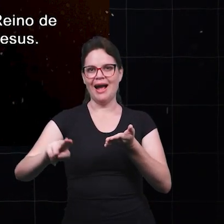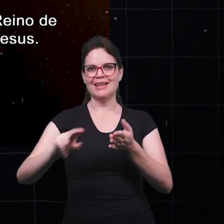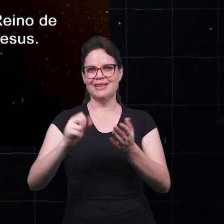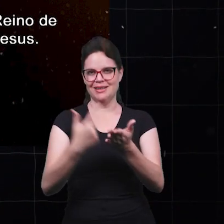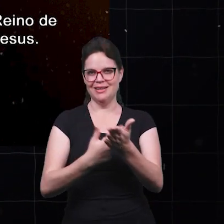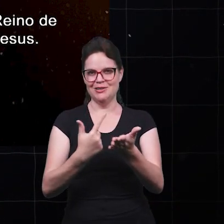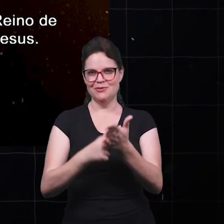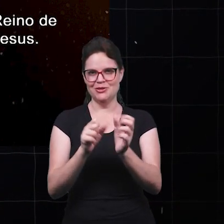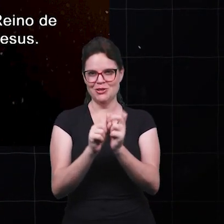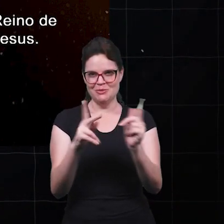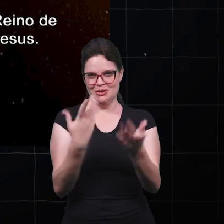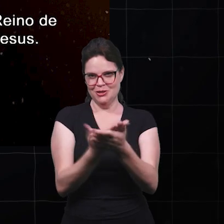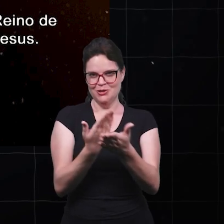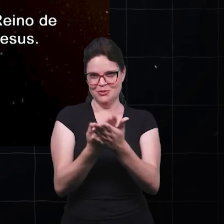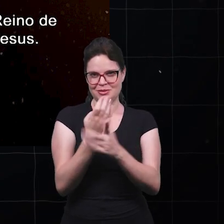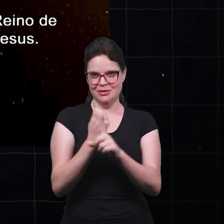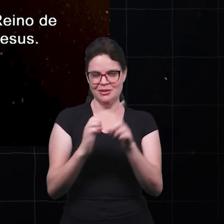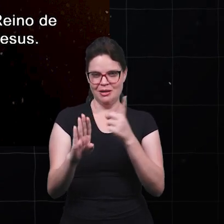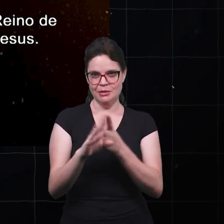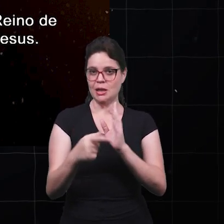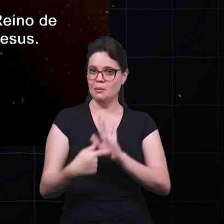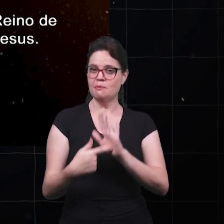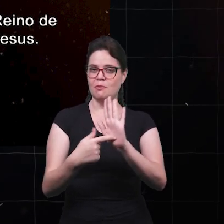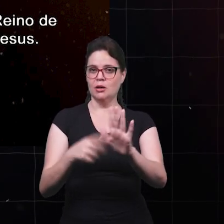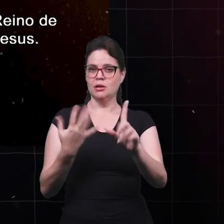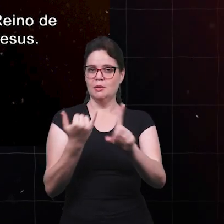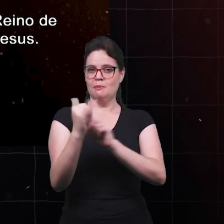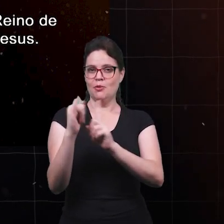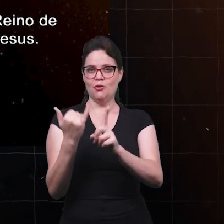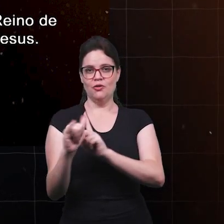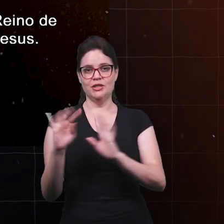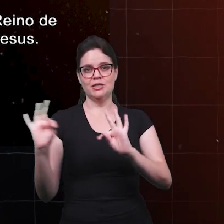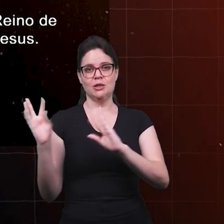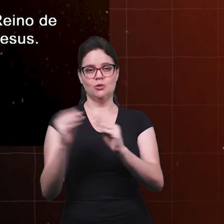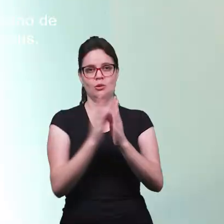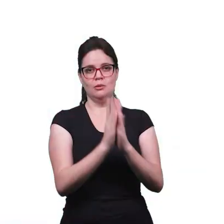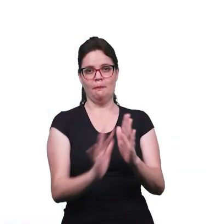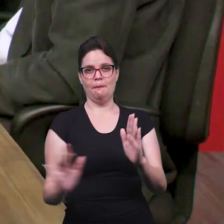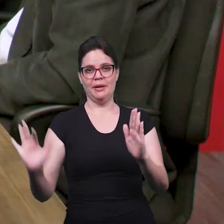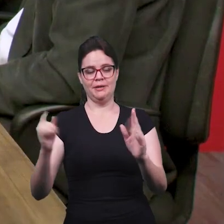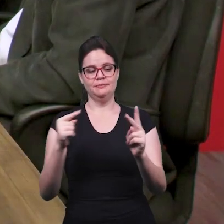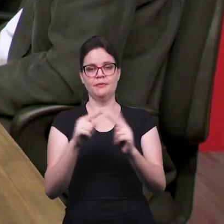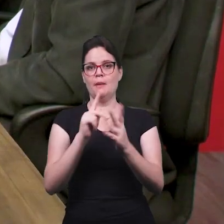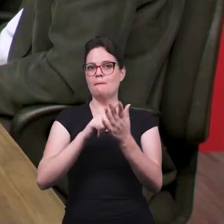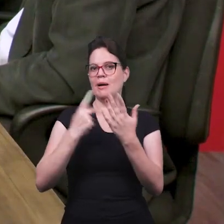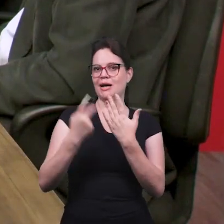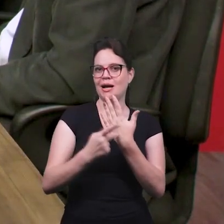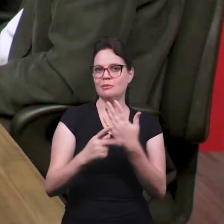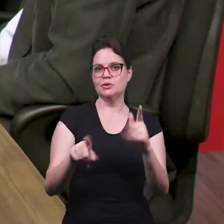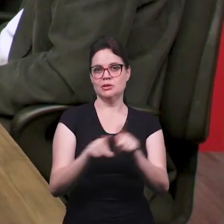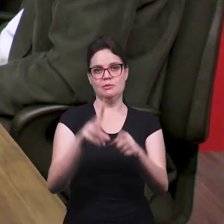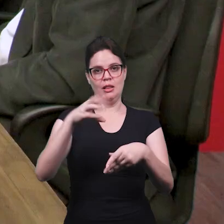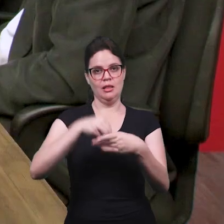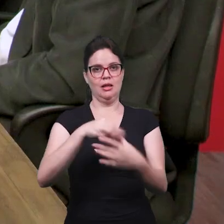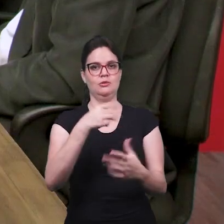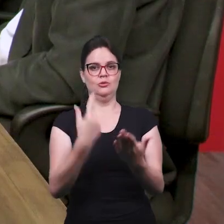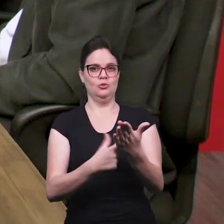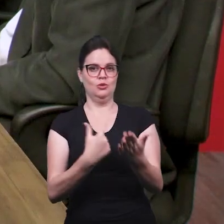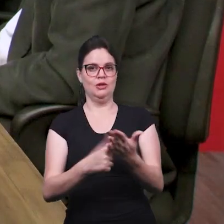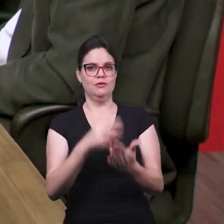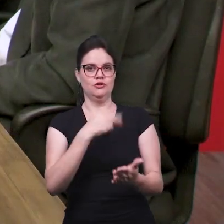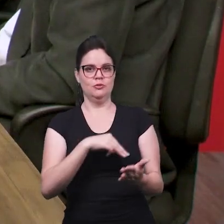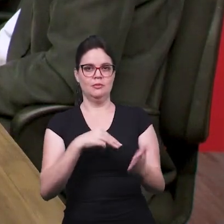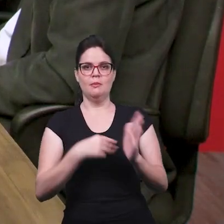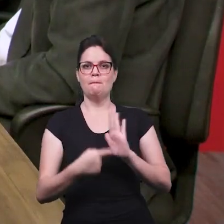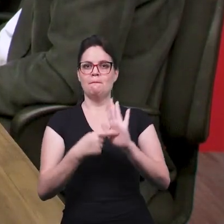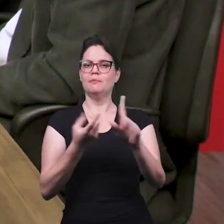estudado na escola bíblica dominical, está profetizado todo esse período da igreja. As 7 parábolas do reino, também está profetizado todo esse período